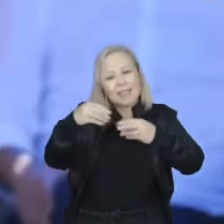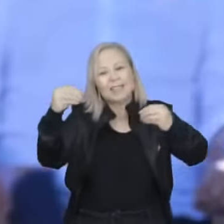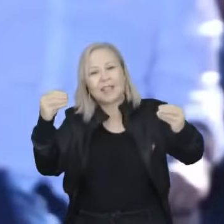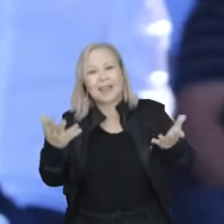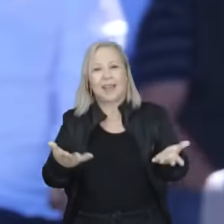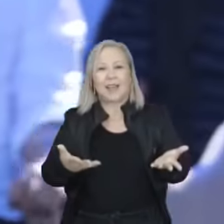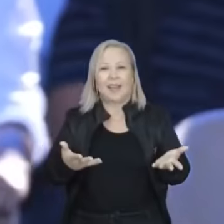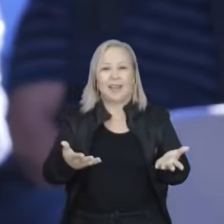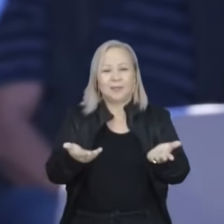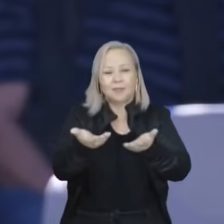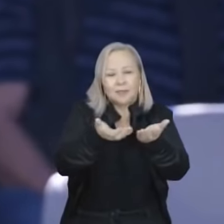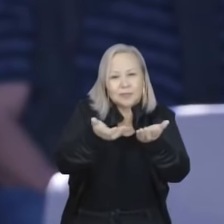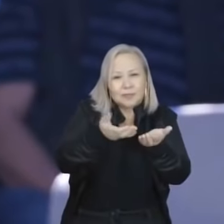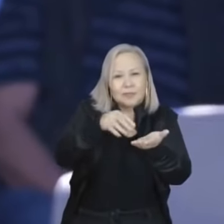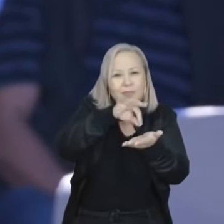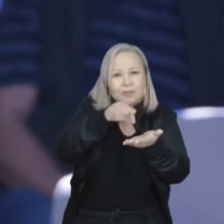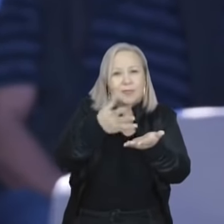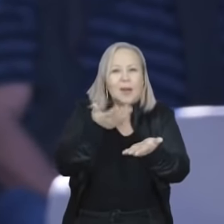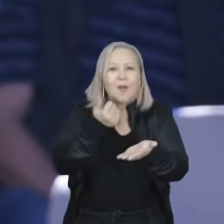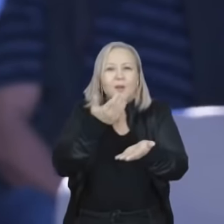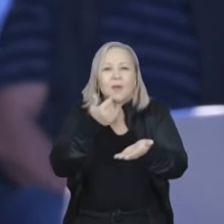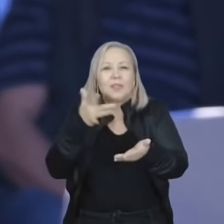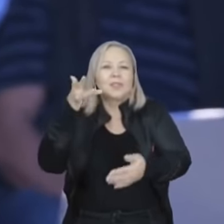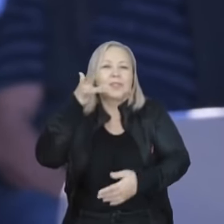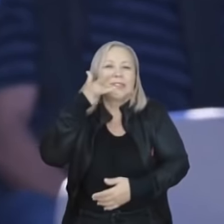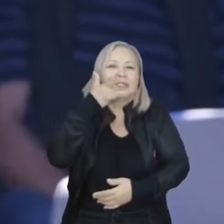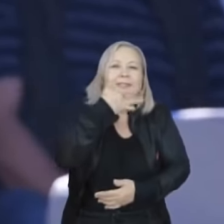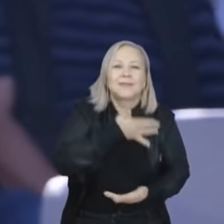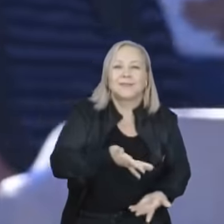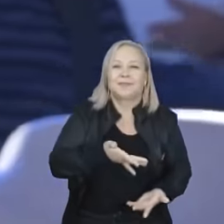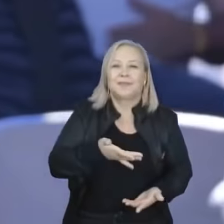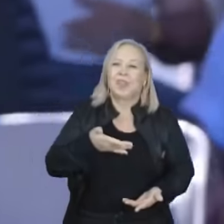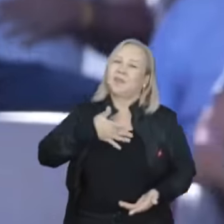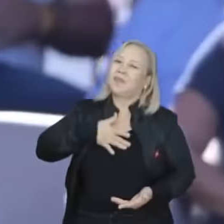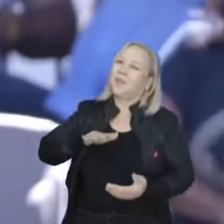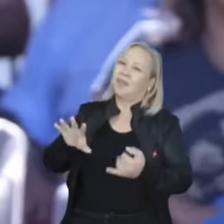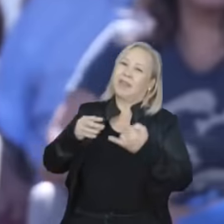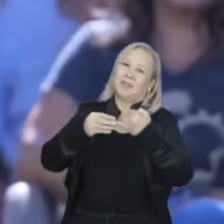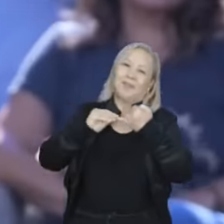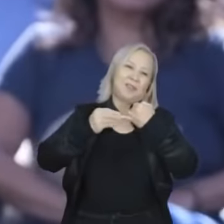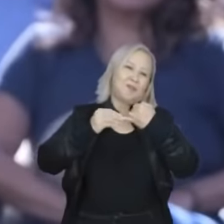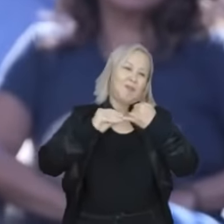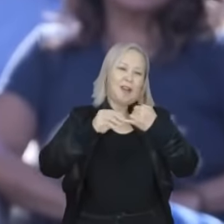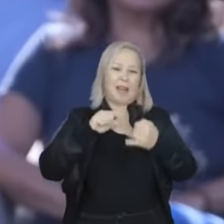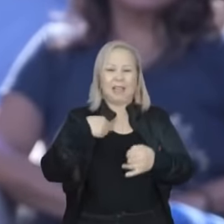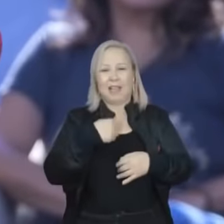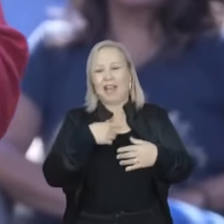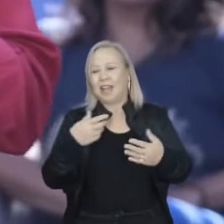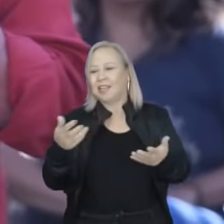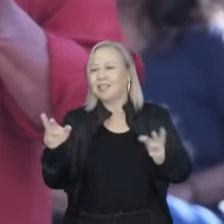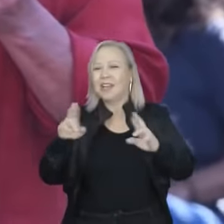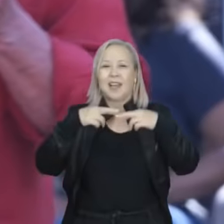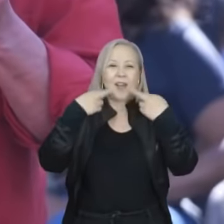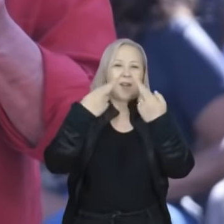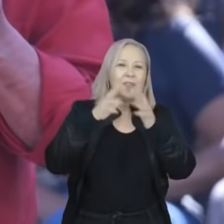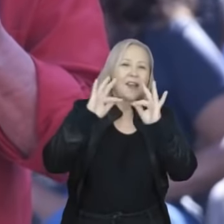passado. Ou, se a gente não gostasse de feijoada, a gente juntar a família e fazer